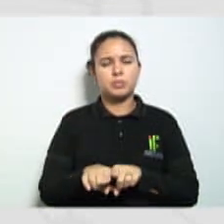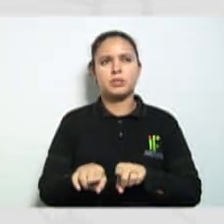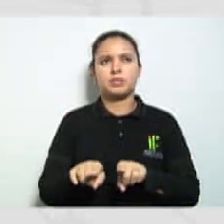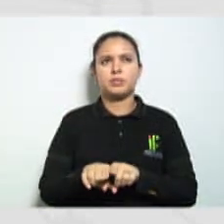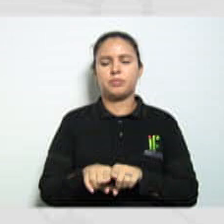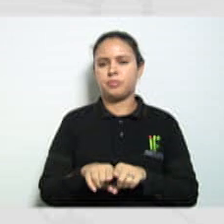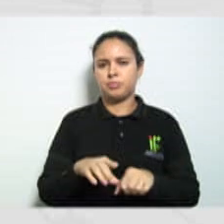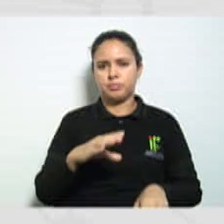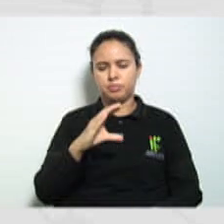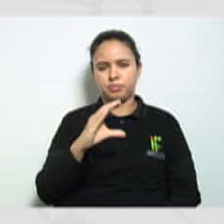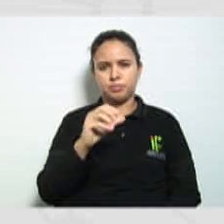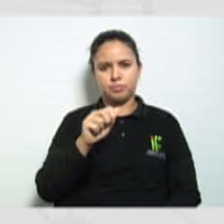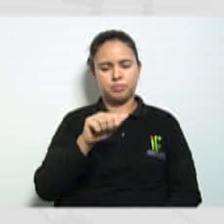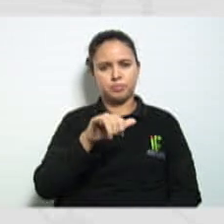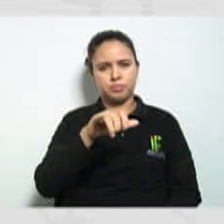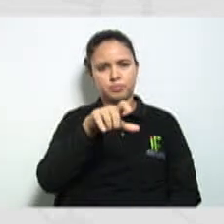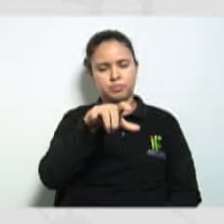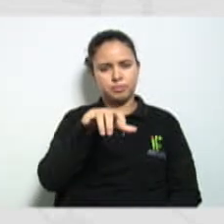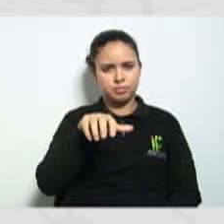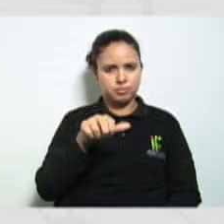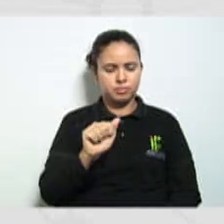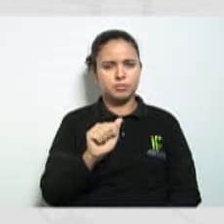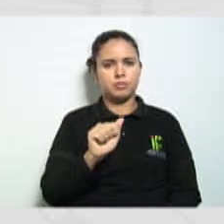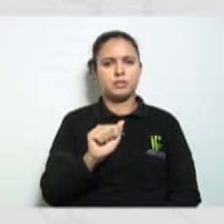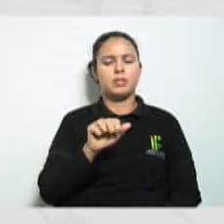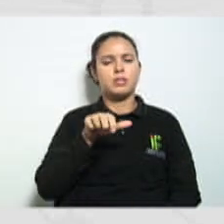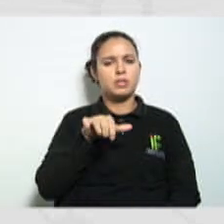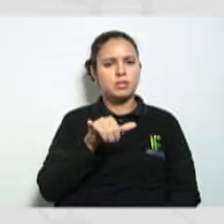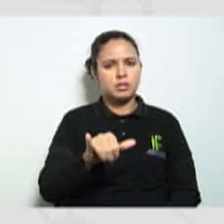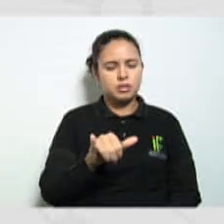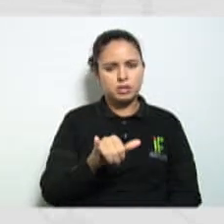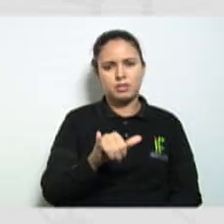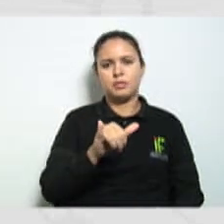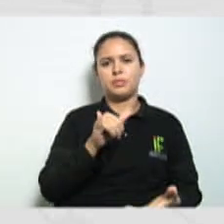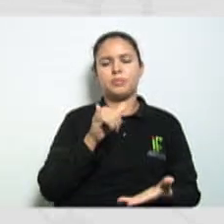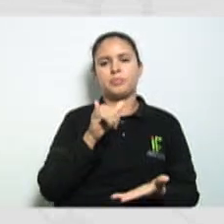caixa. Se foi a prazo, gerou o quê? Uma